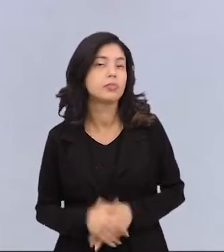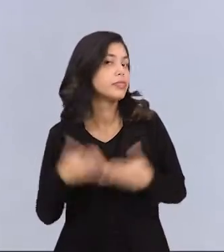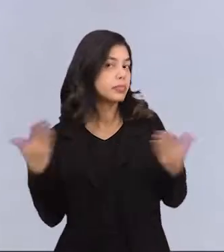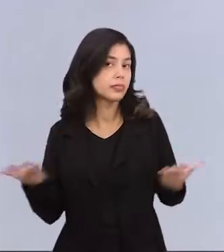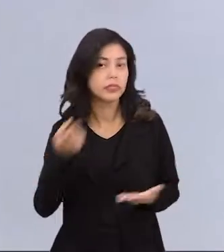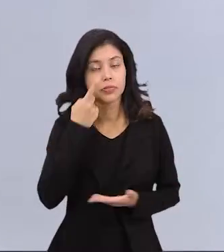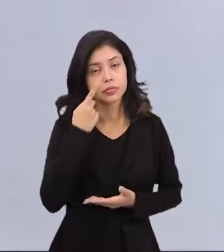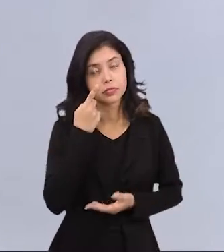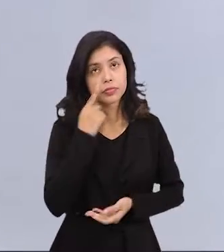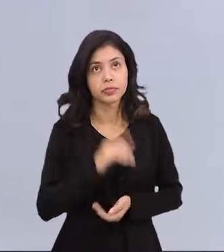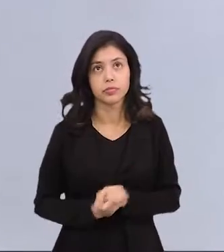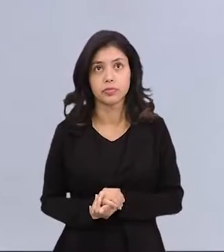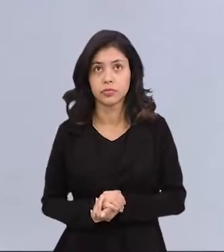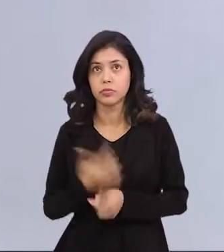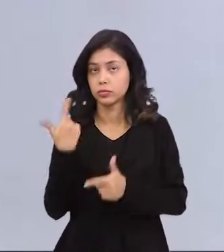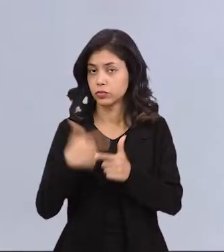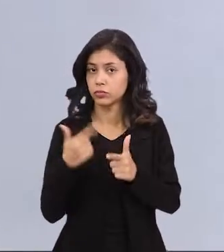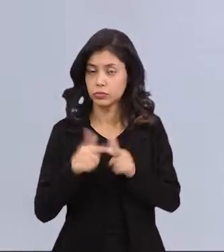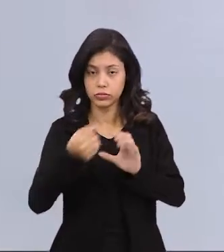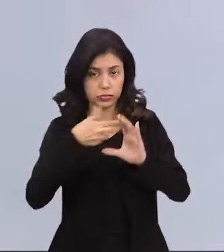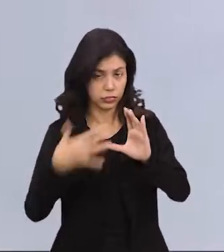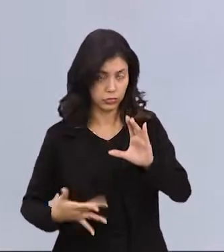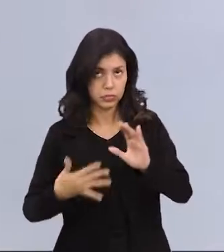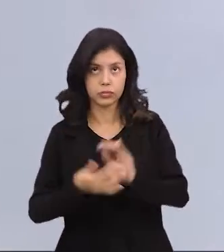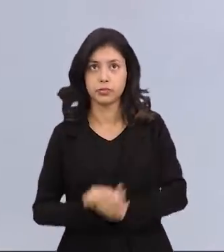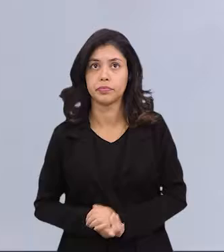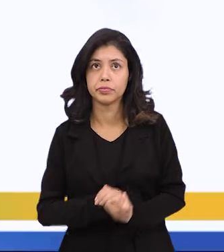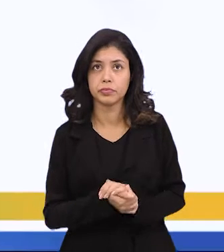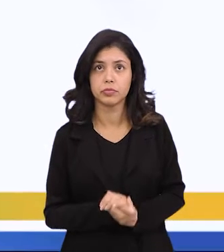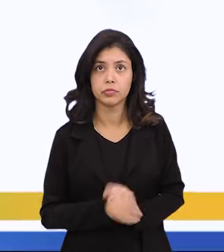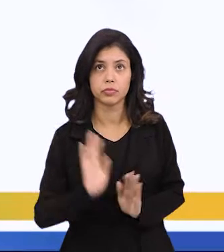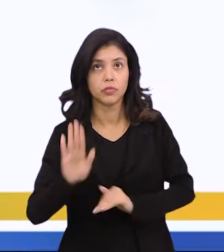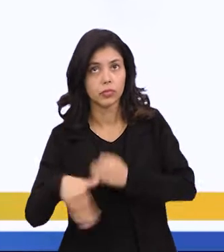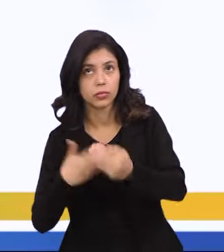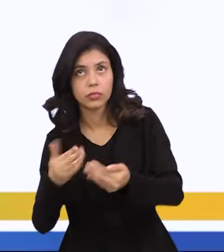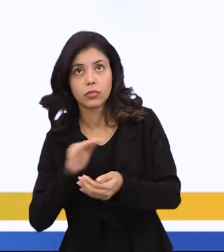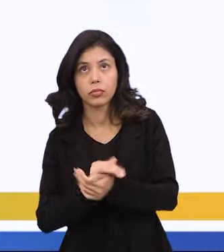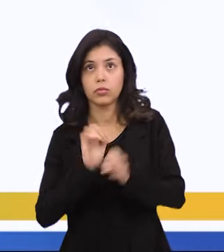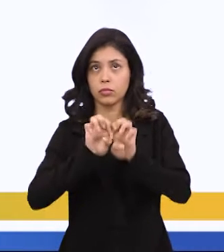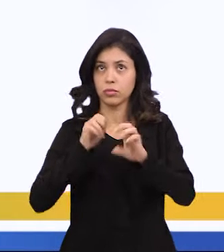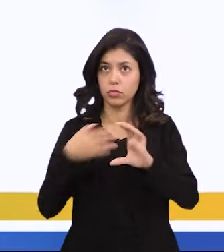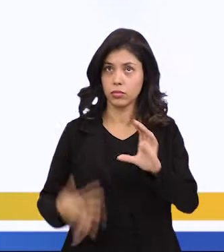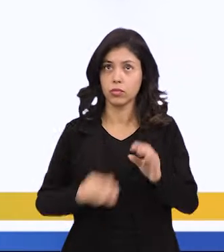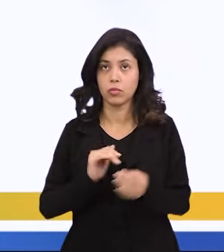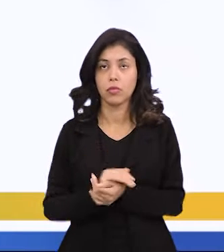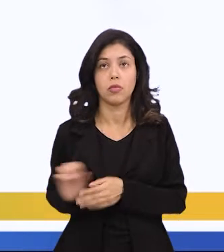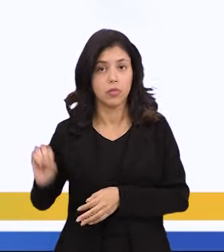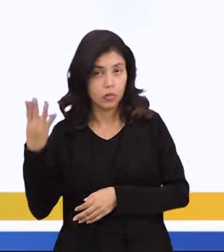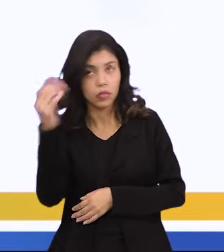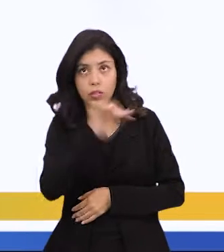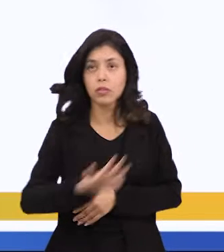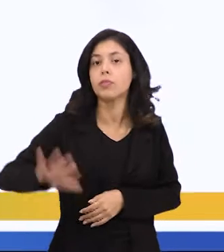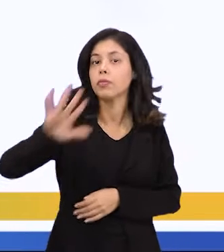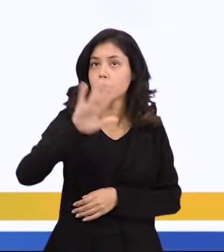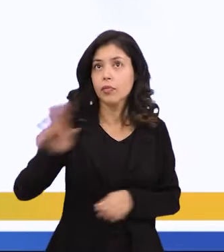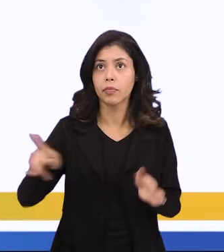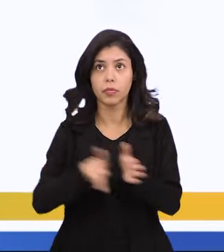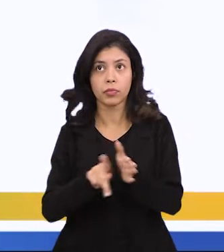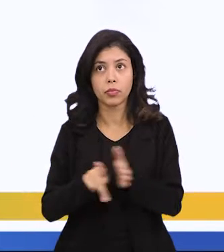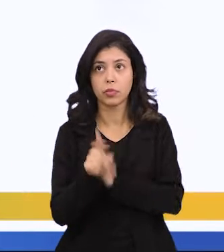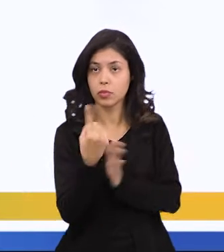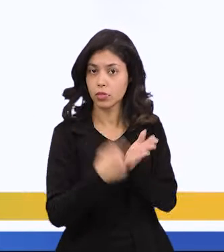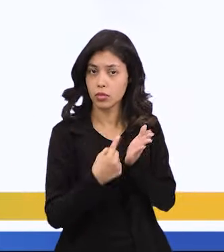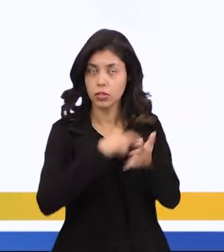Então, vamos ver agora as causas da especiação. O processo de especiação ocorre devido